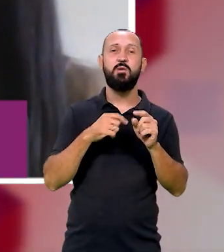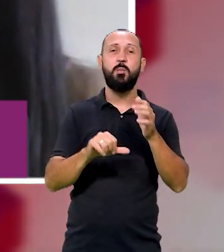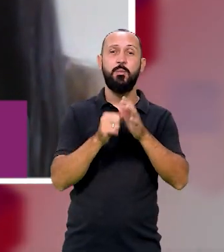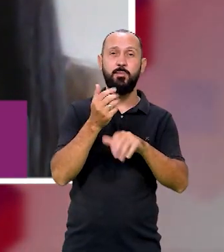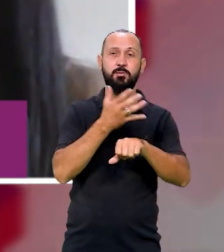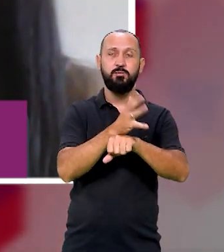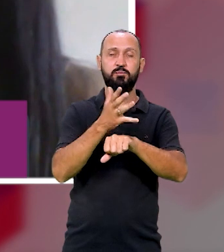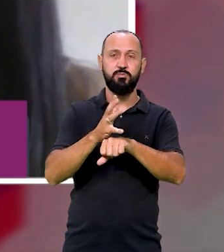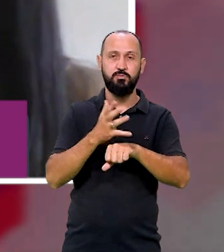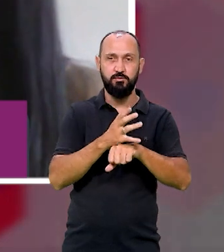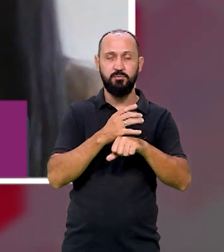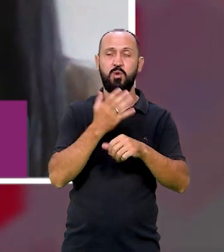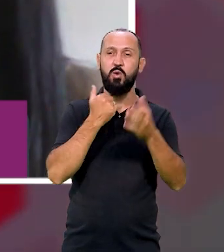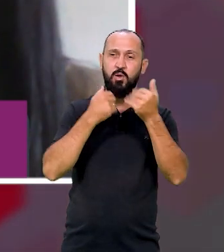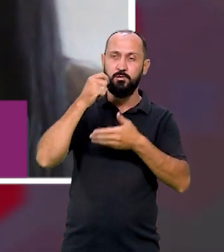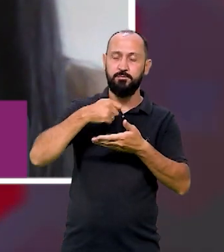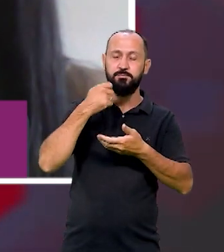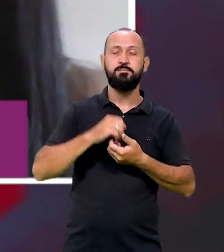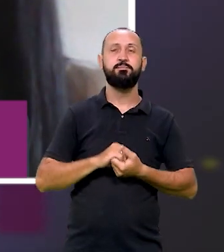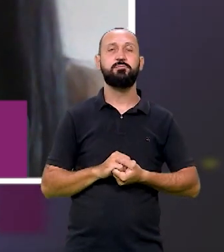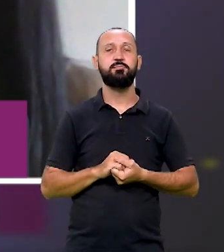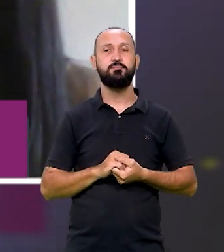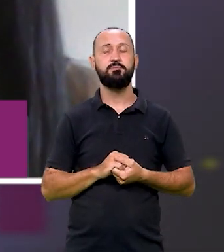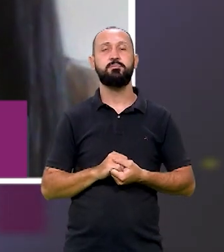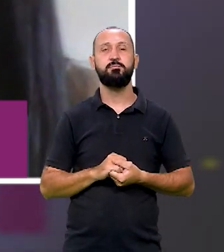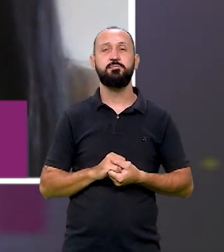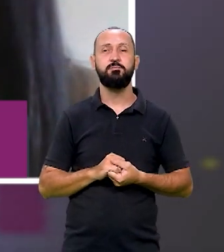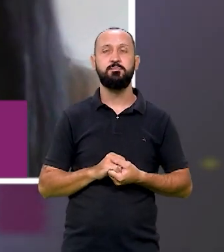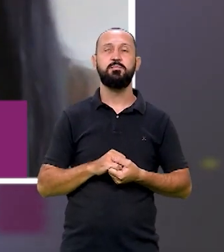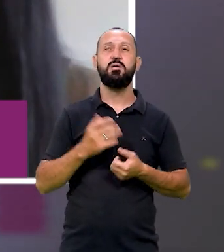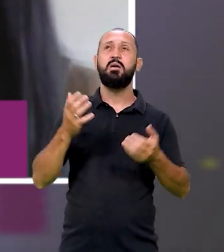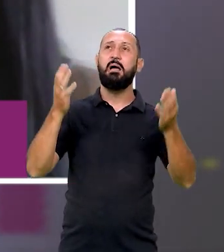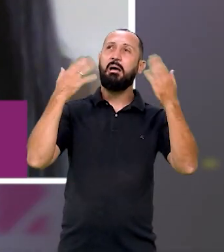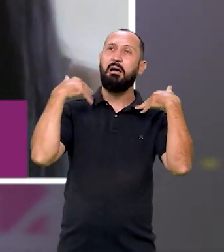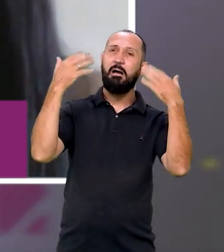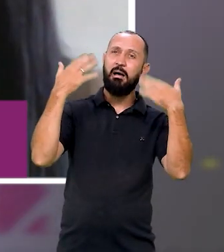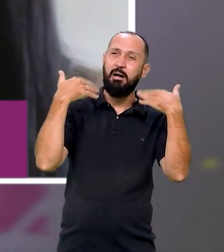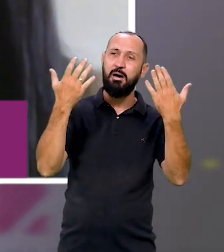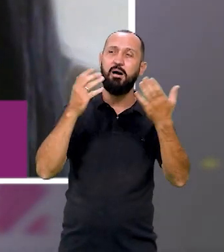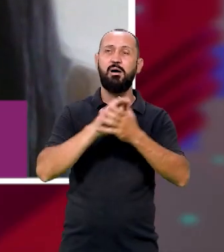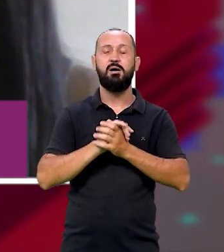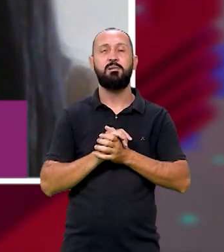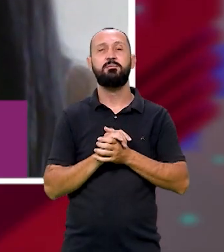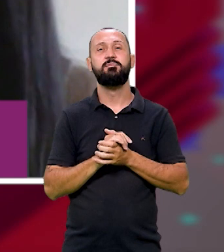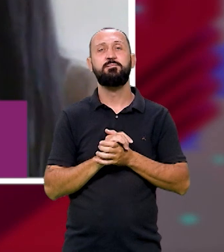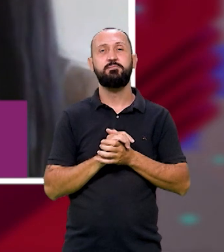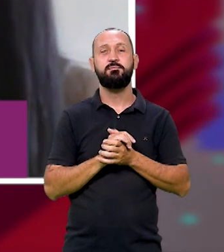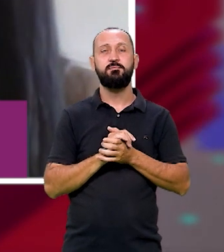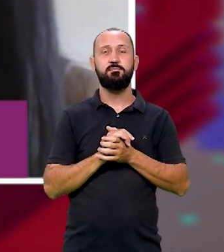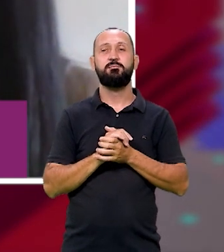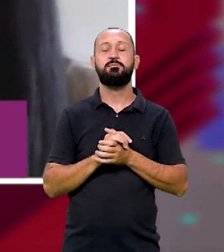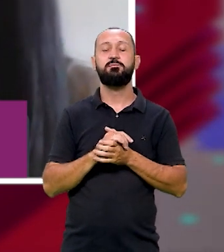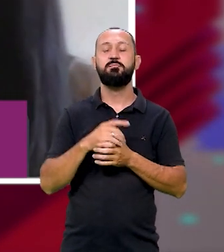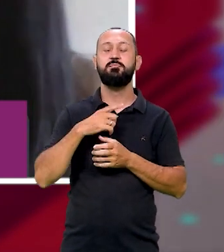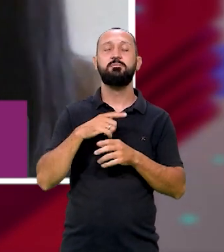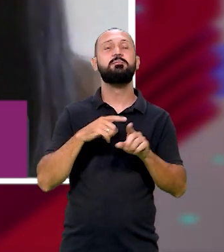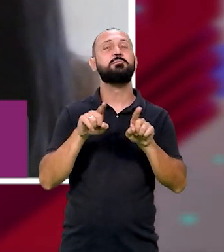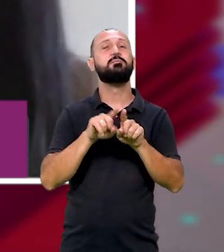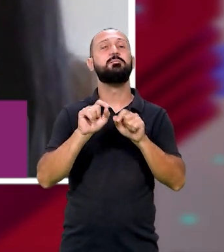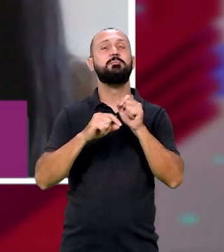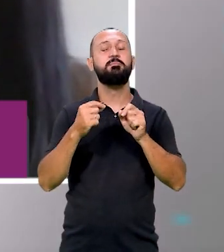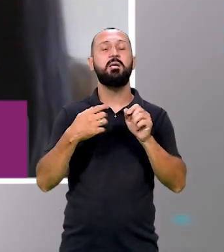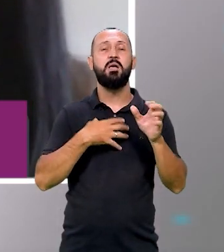profissionais capacitados para que possam contribuir com a evolução dela naquele exercício. Exatamente. Exige muito, né? Se eu